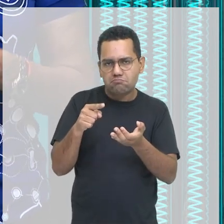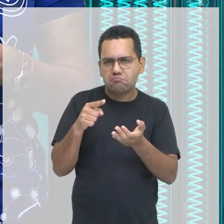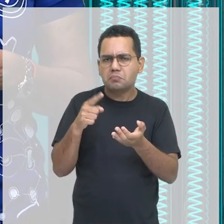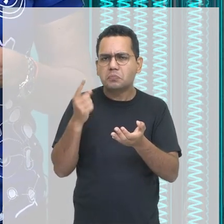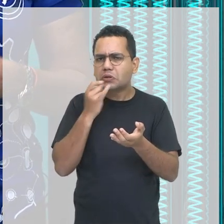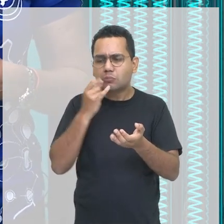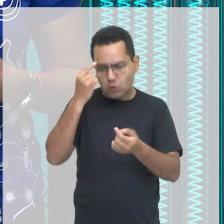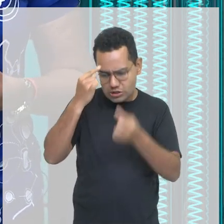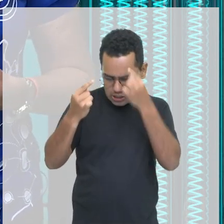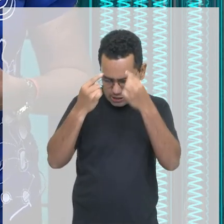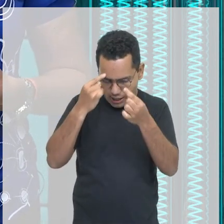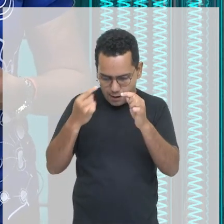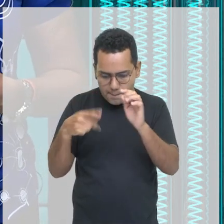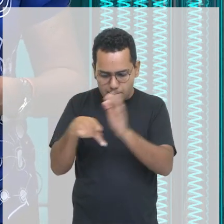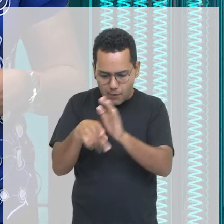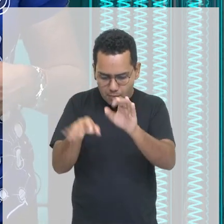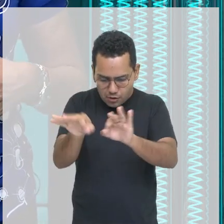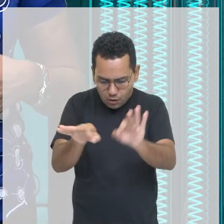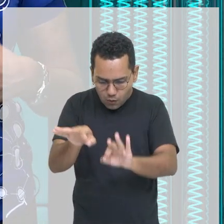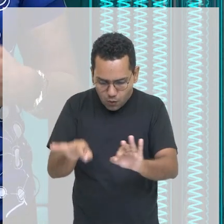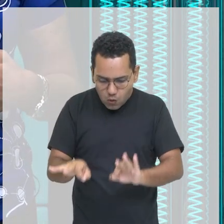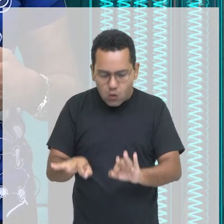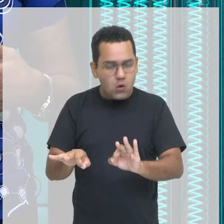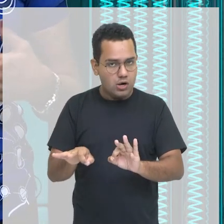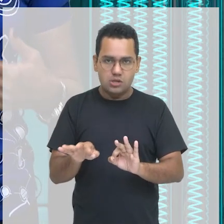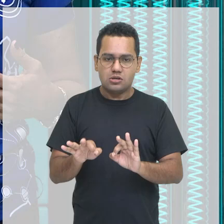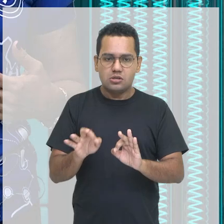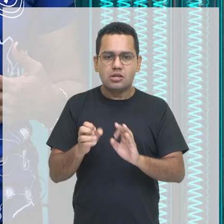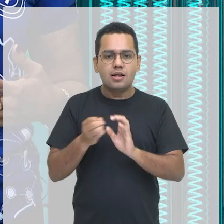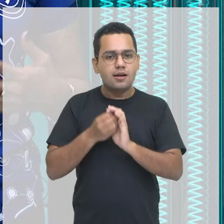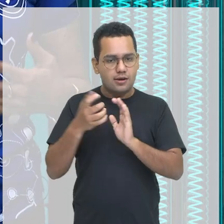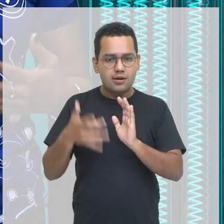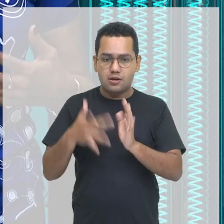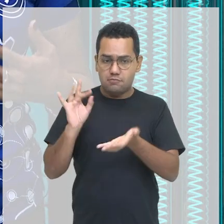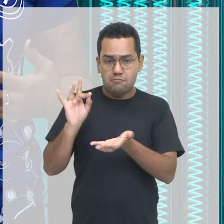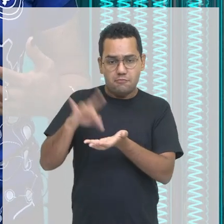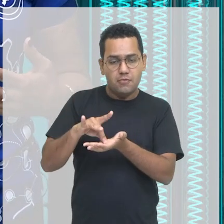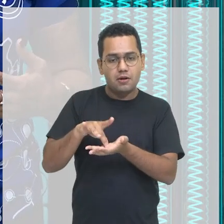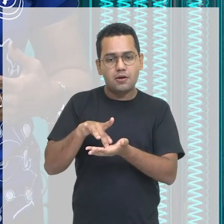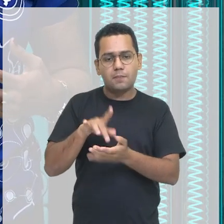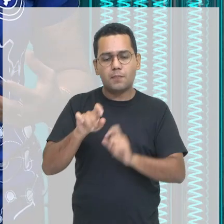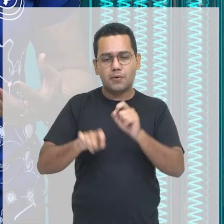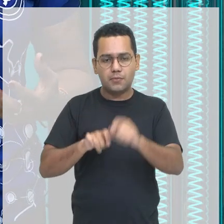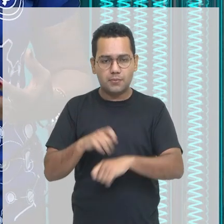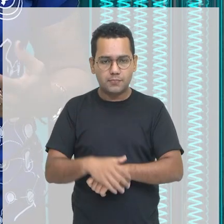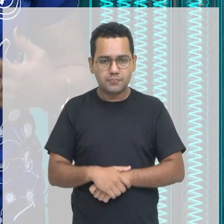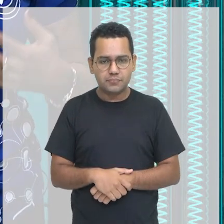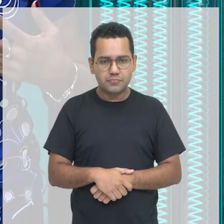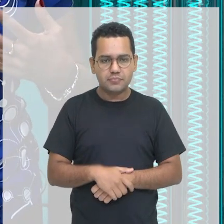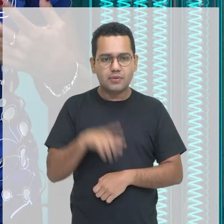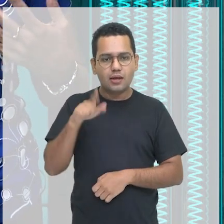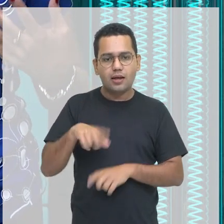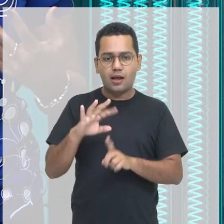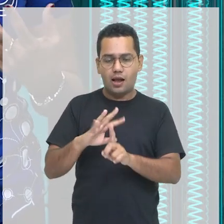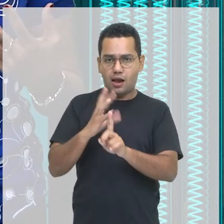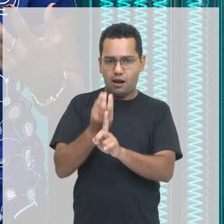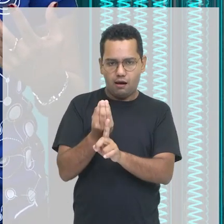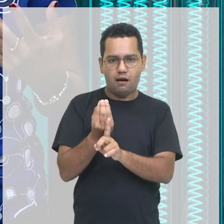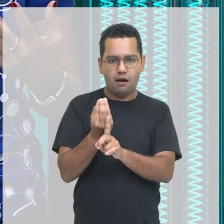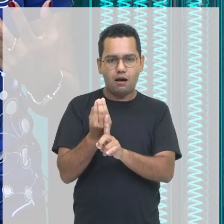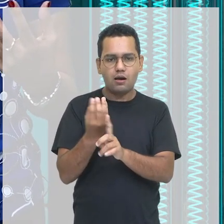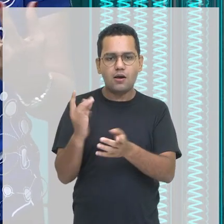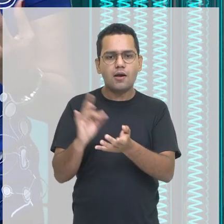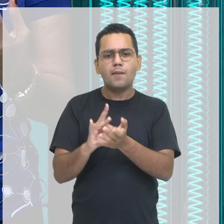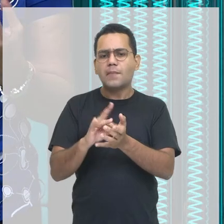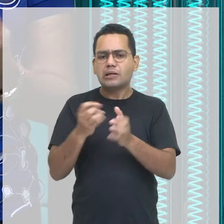Essa era a nova arte plástica pura que ele acreditava ser necessária para criar a beleza